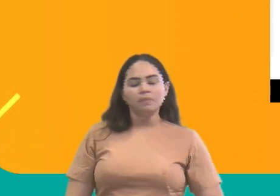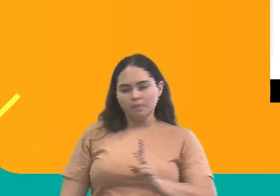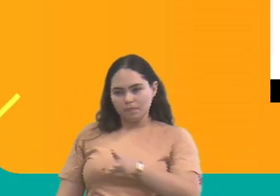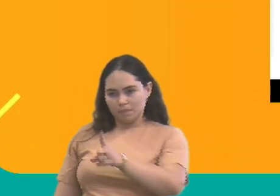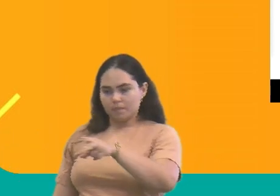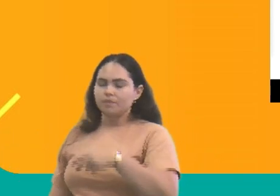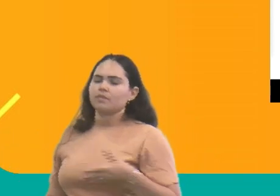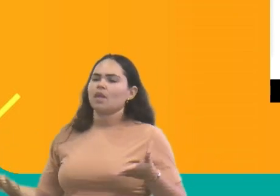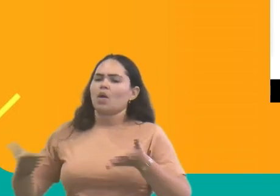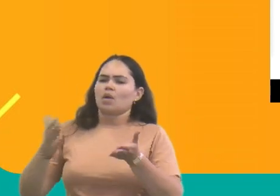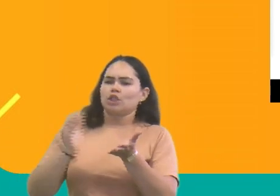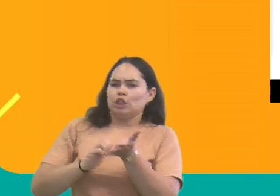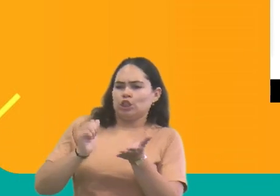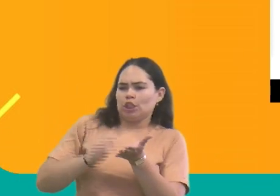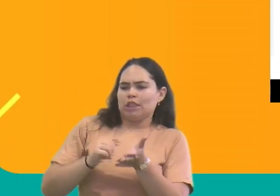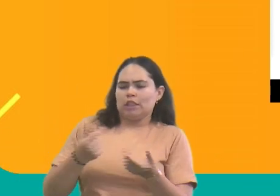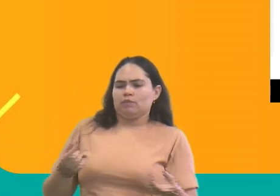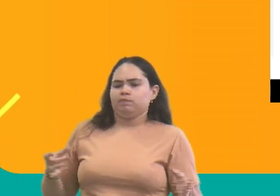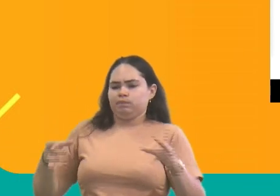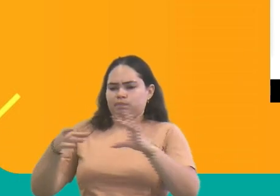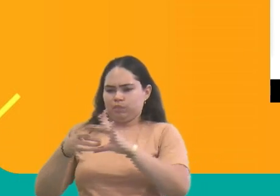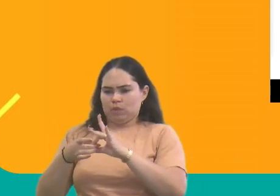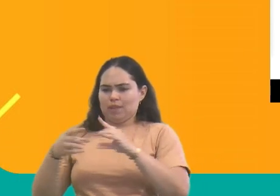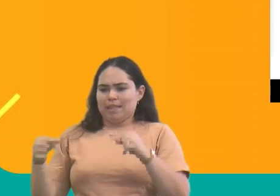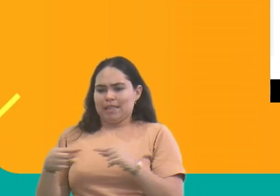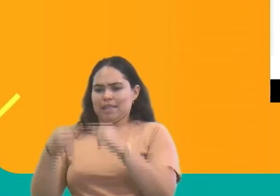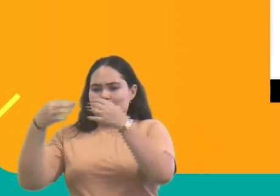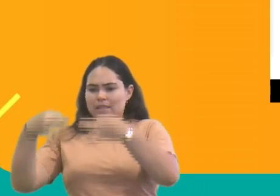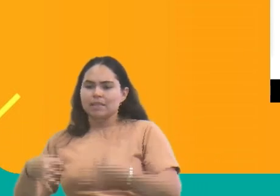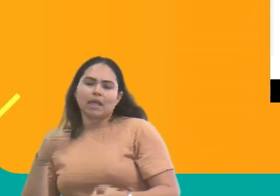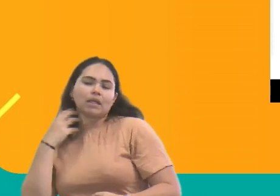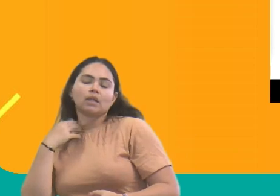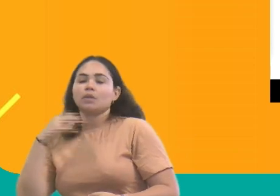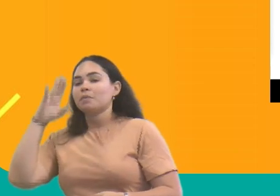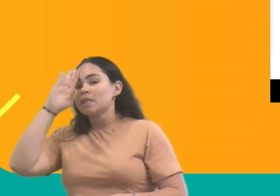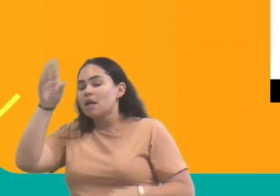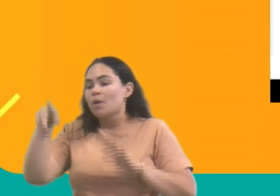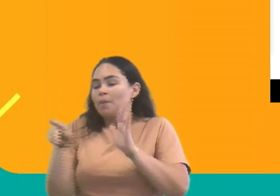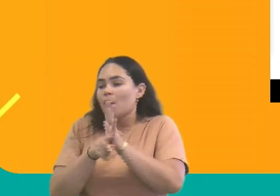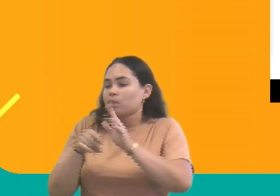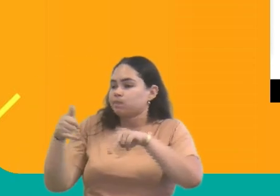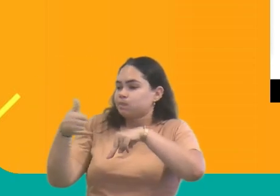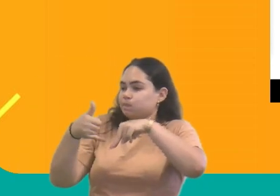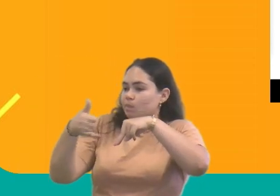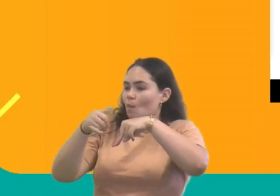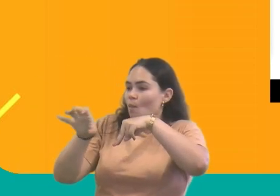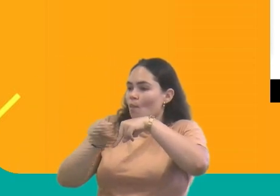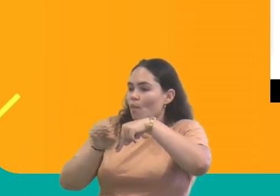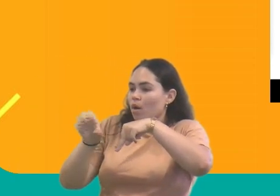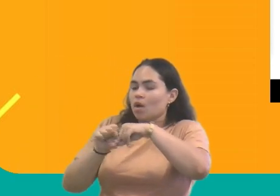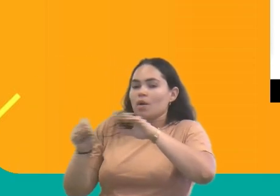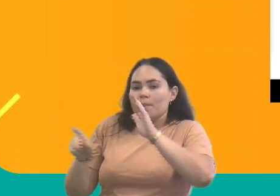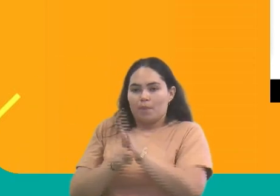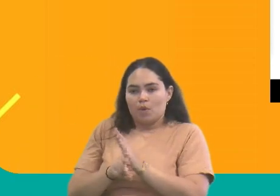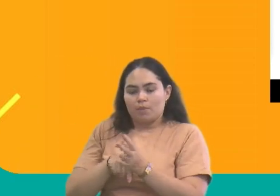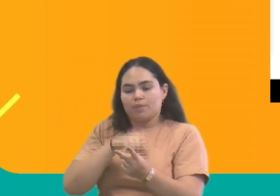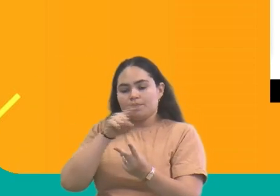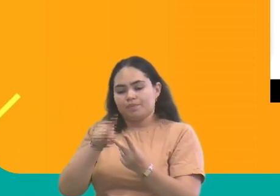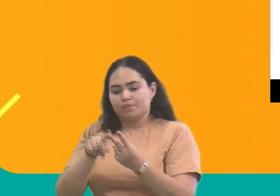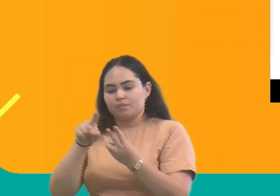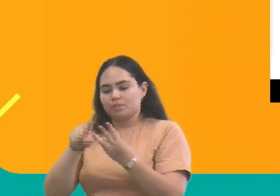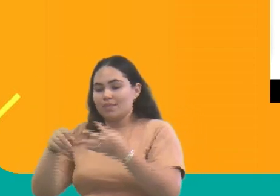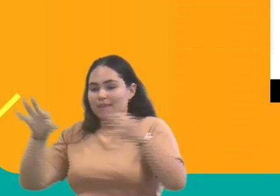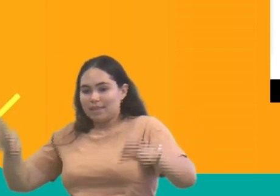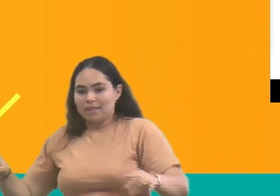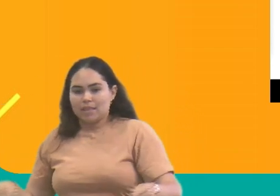Seguimos. A dieta que relaciona adequadamente as fontes de carboidratos, ácidos graxos e proteínas. Qual